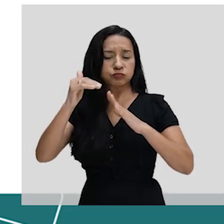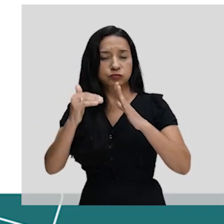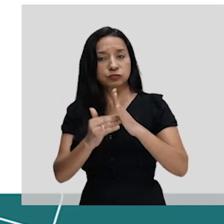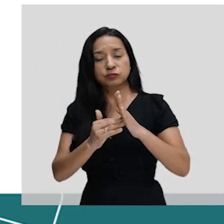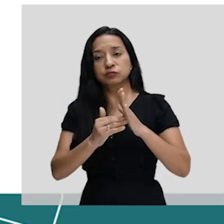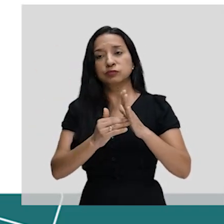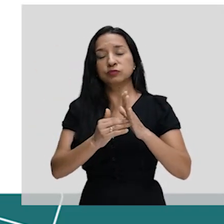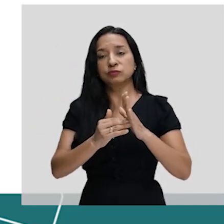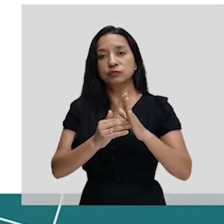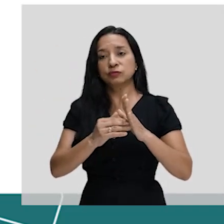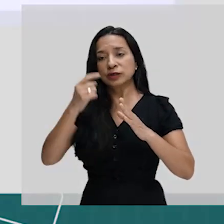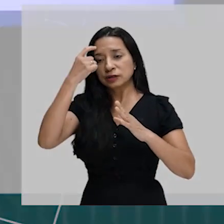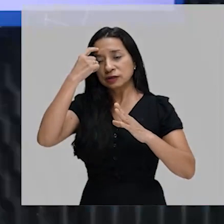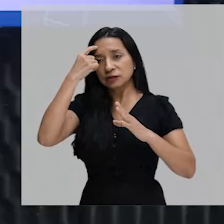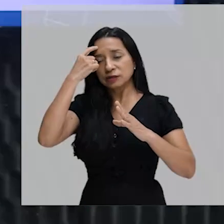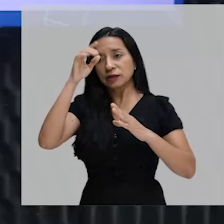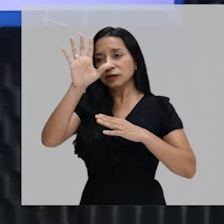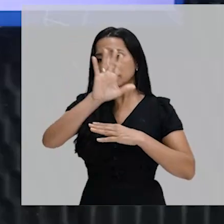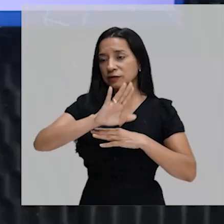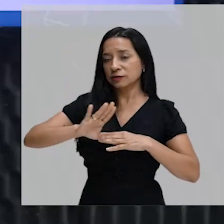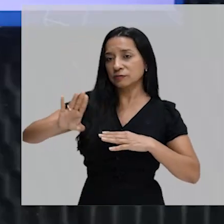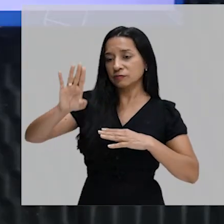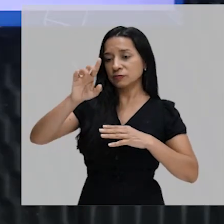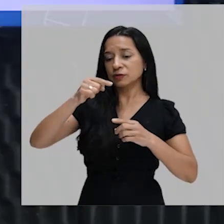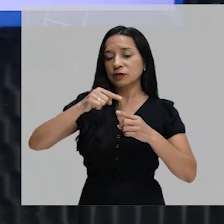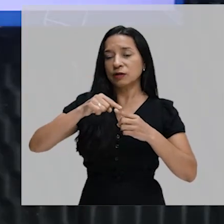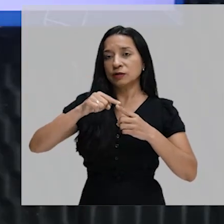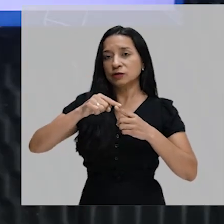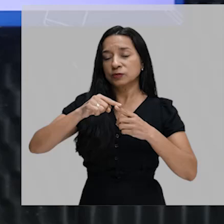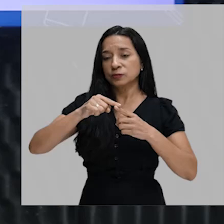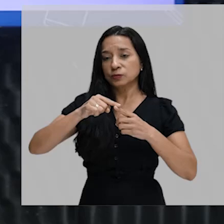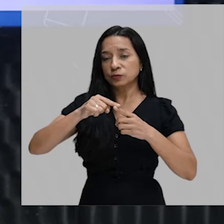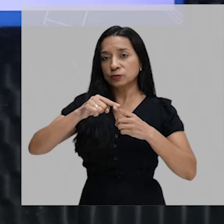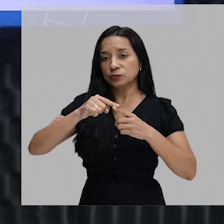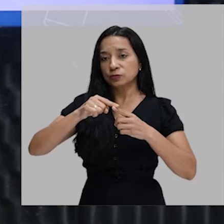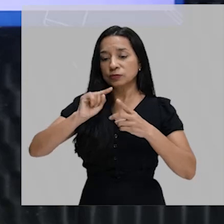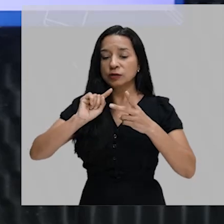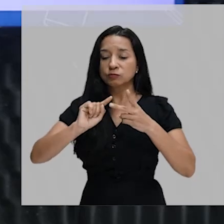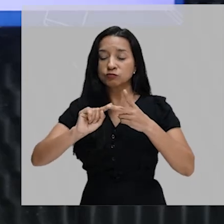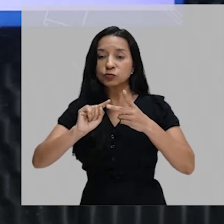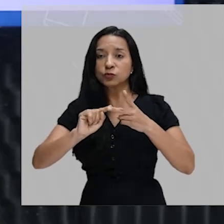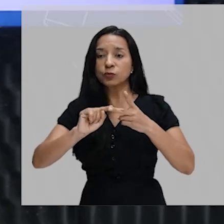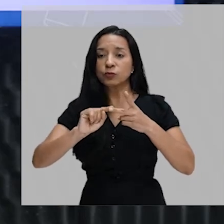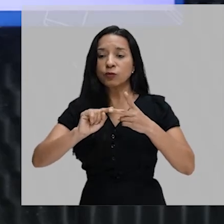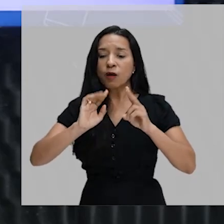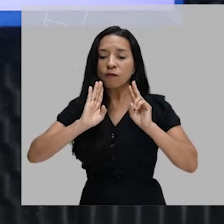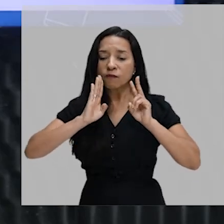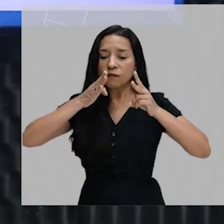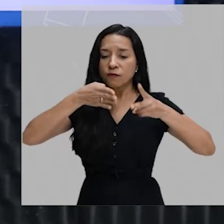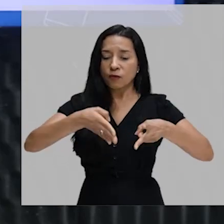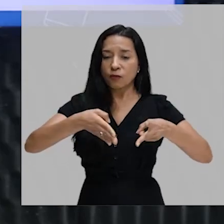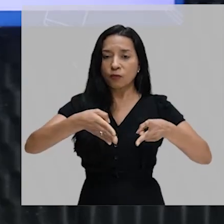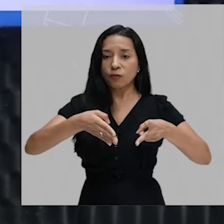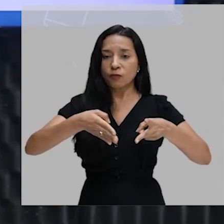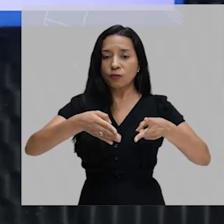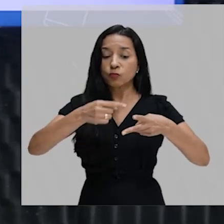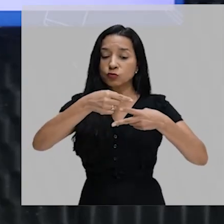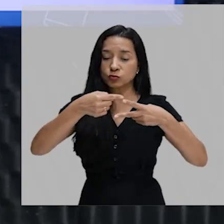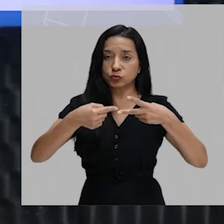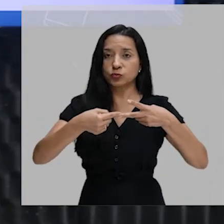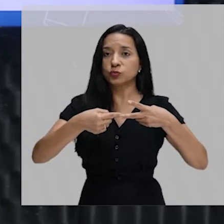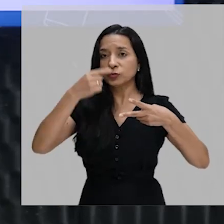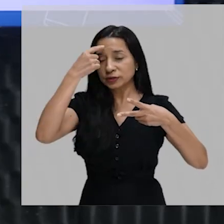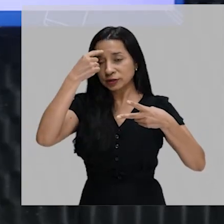macro, ideias centrais, ideias que eu vou resumir, o micro, o menor, ok? Então,